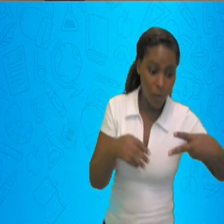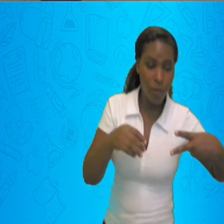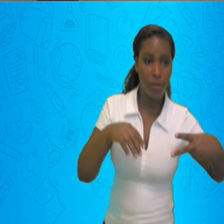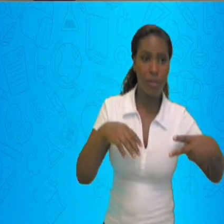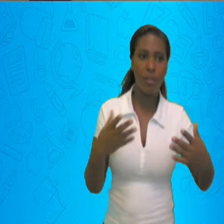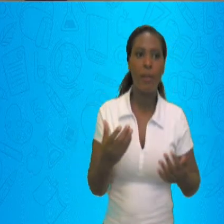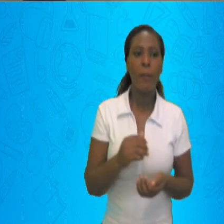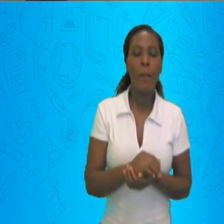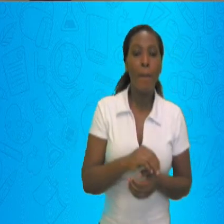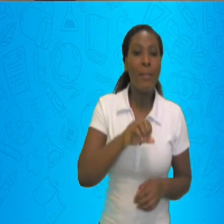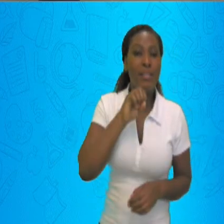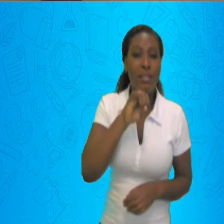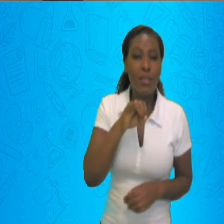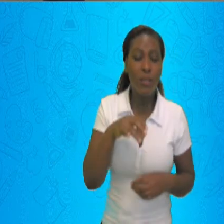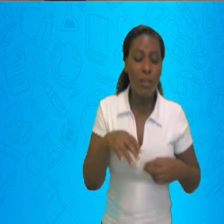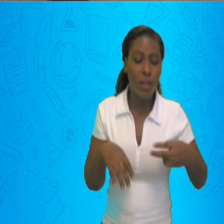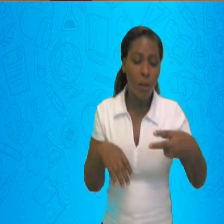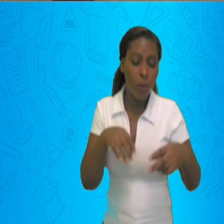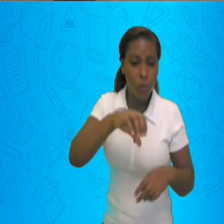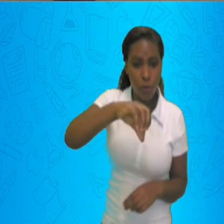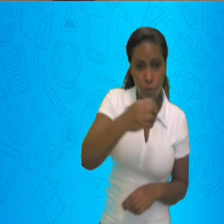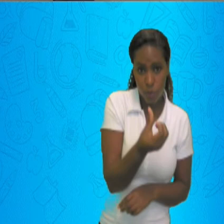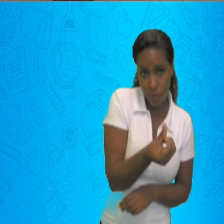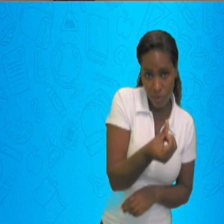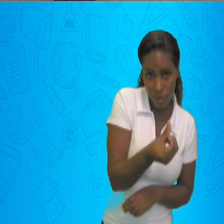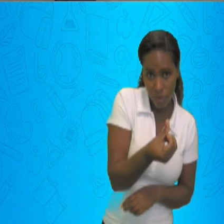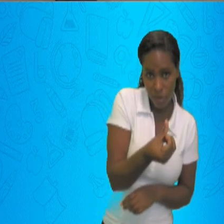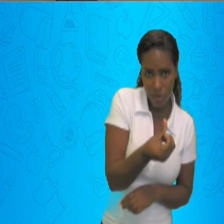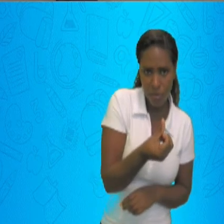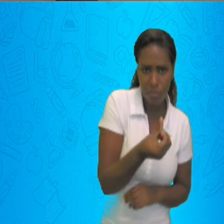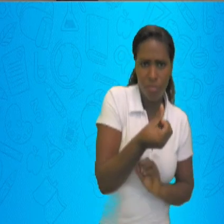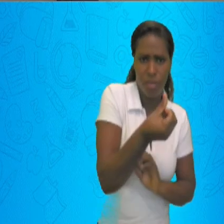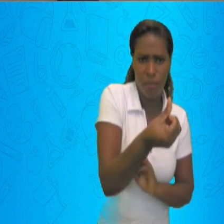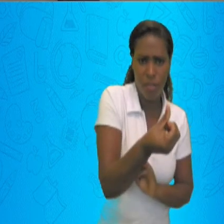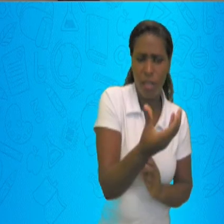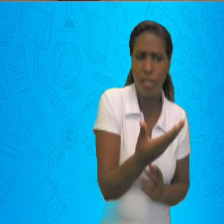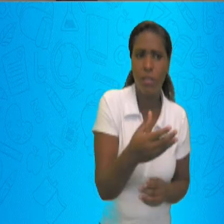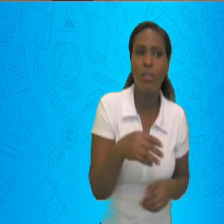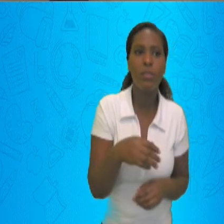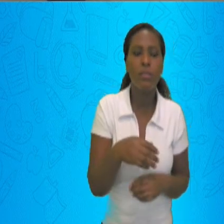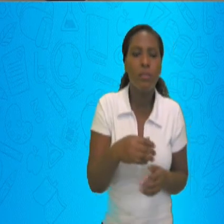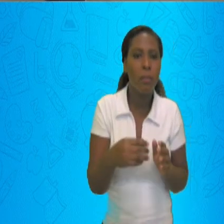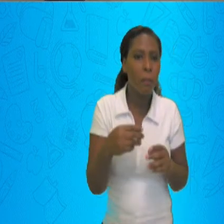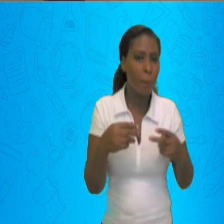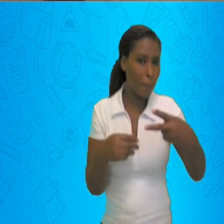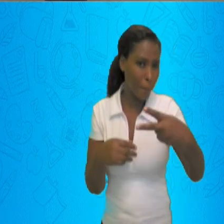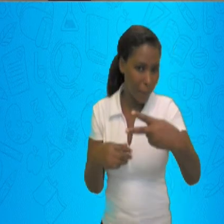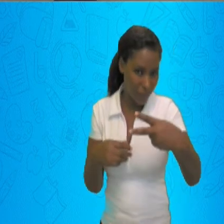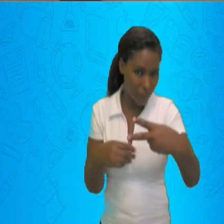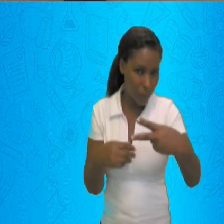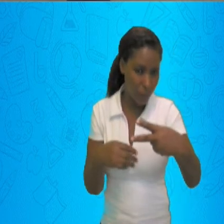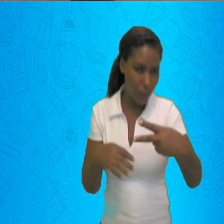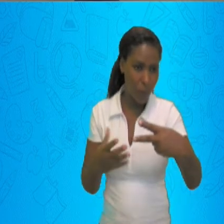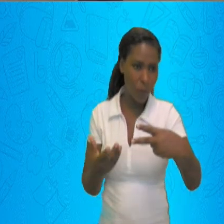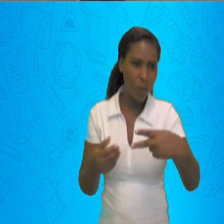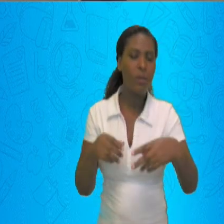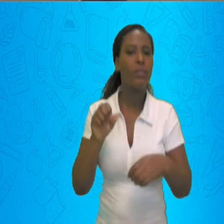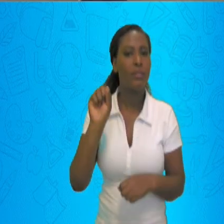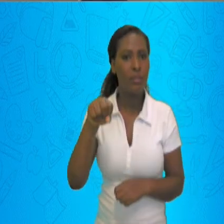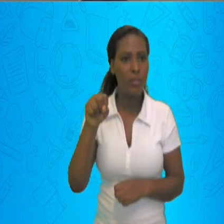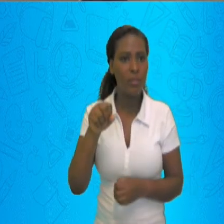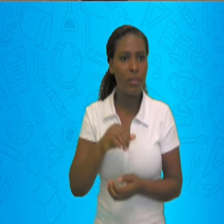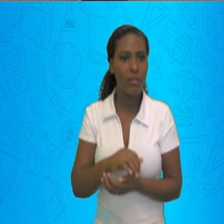9? Sim. Se eu colocar o 9 em evidência, 4 mais 6 vai ser menor? Sim. Então, o 4